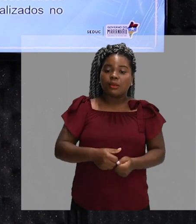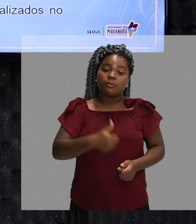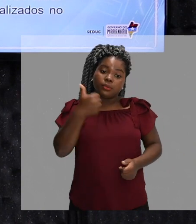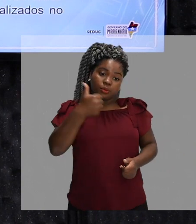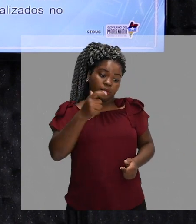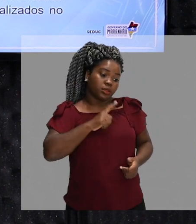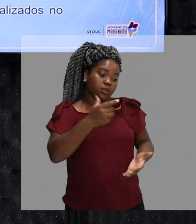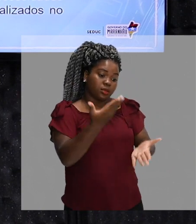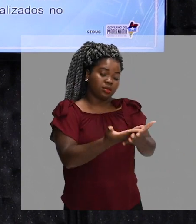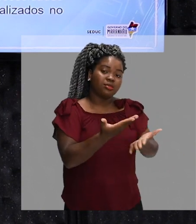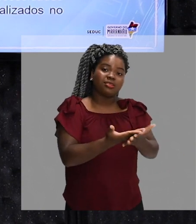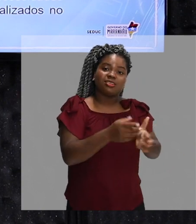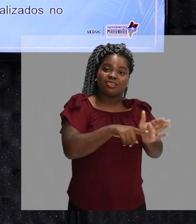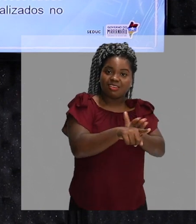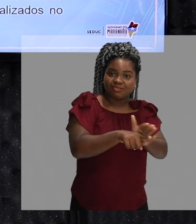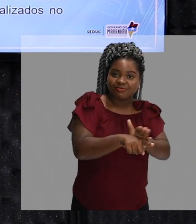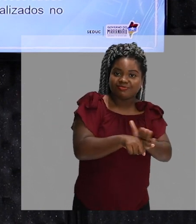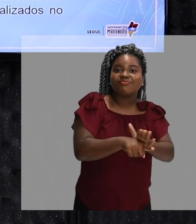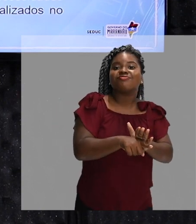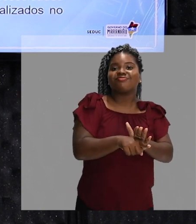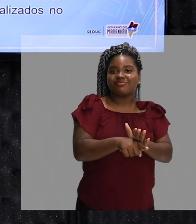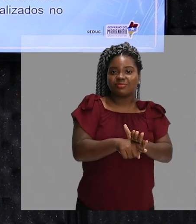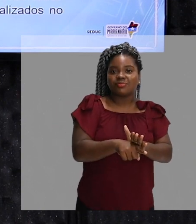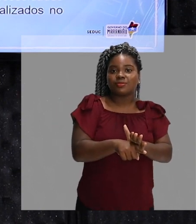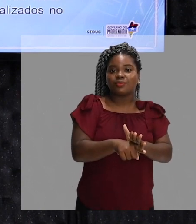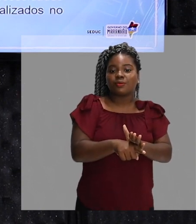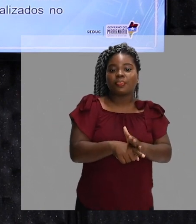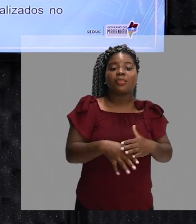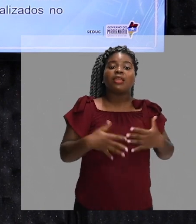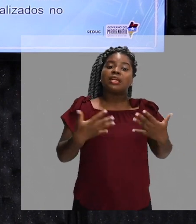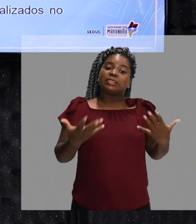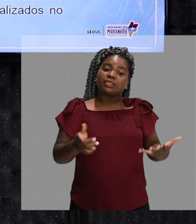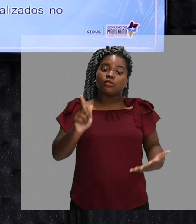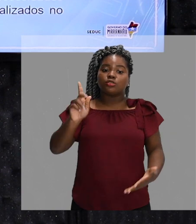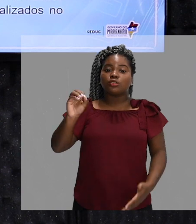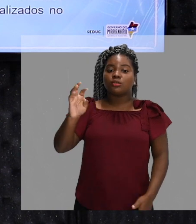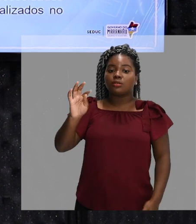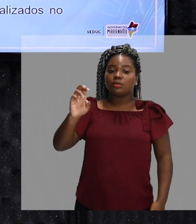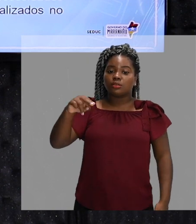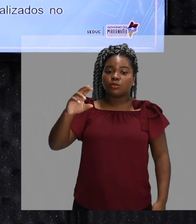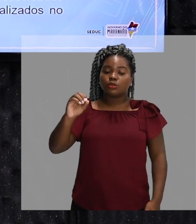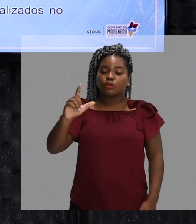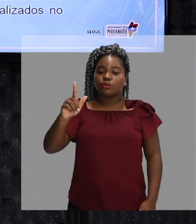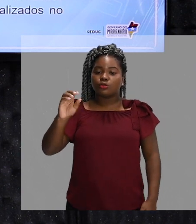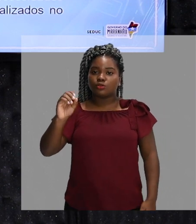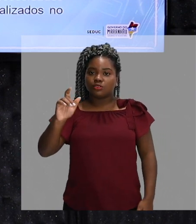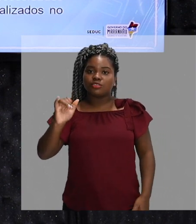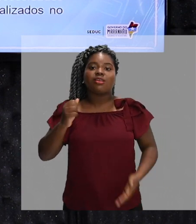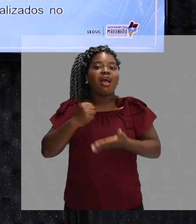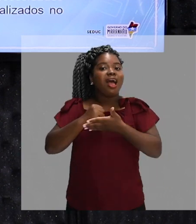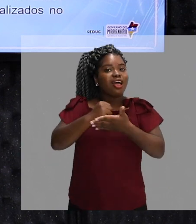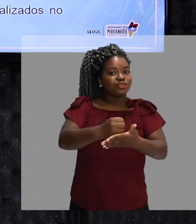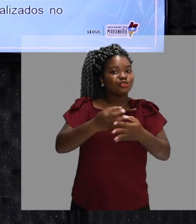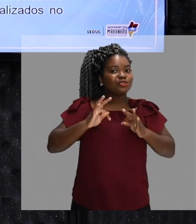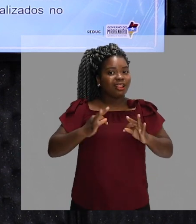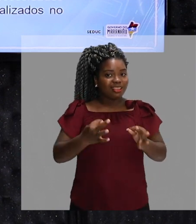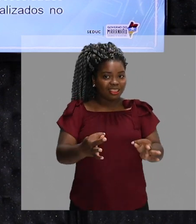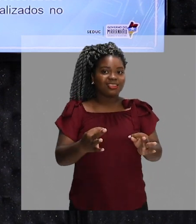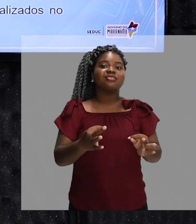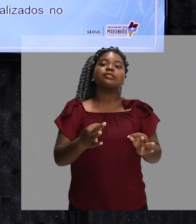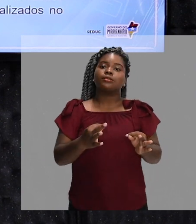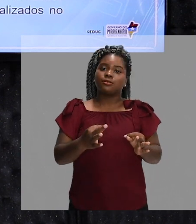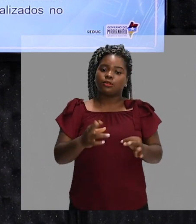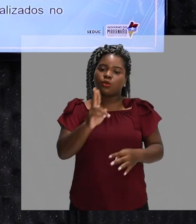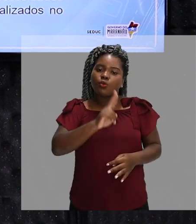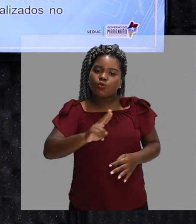estudado. Então, para isso servem essas geotecnologias, que são as tecnologias modernas aplicadas à análise